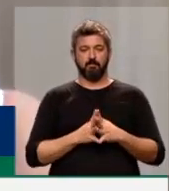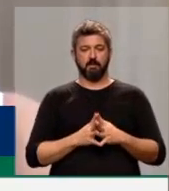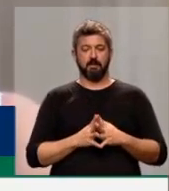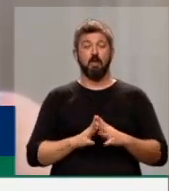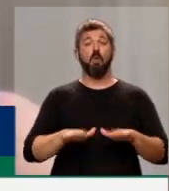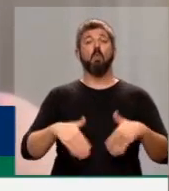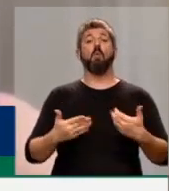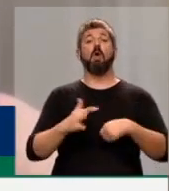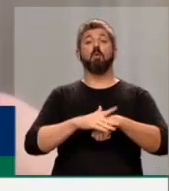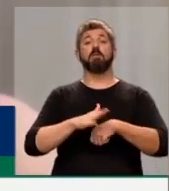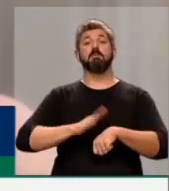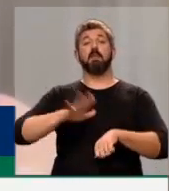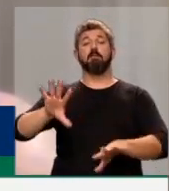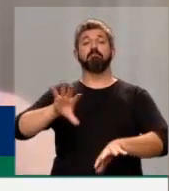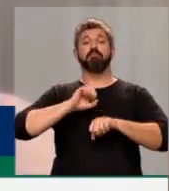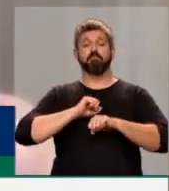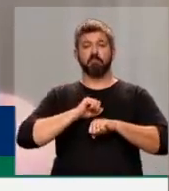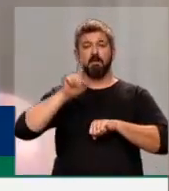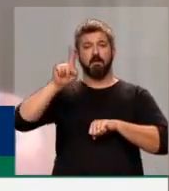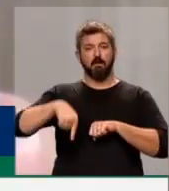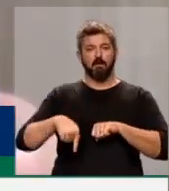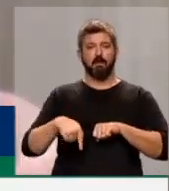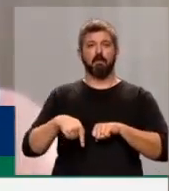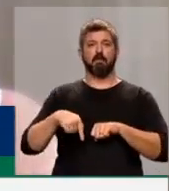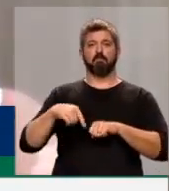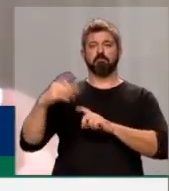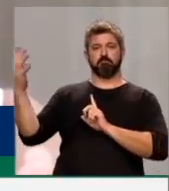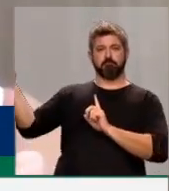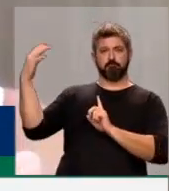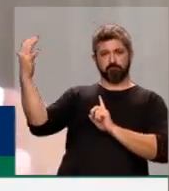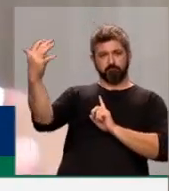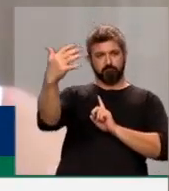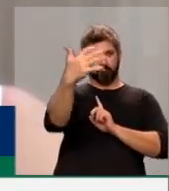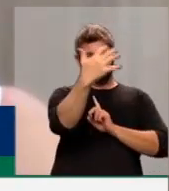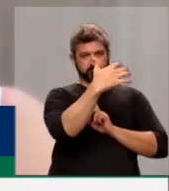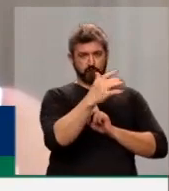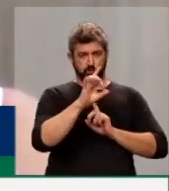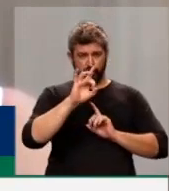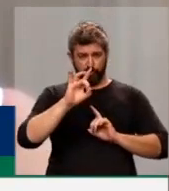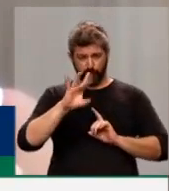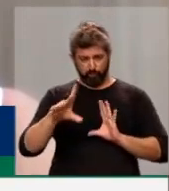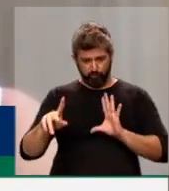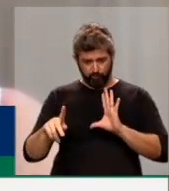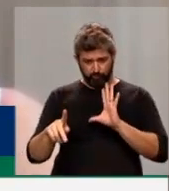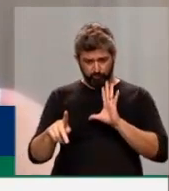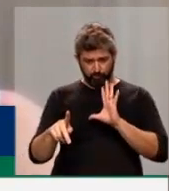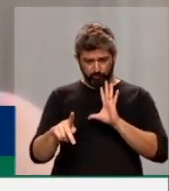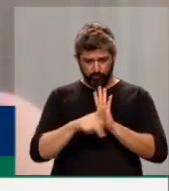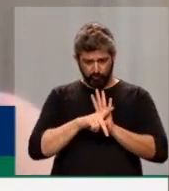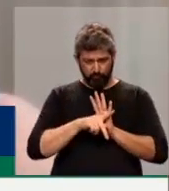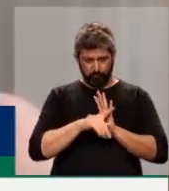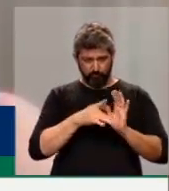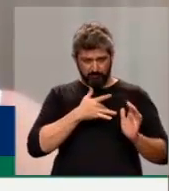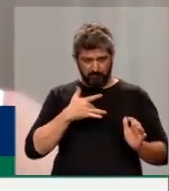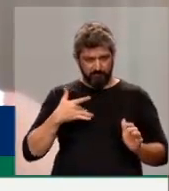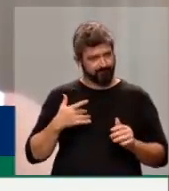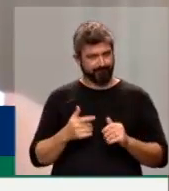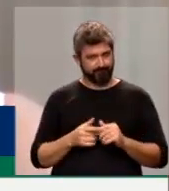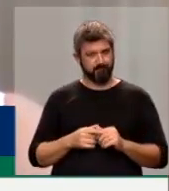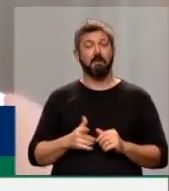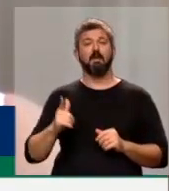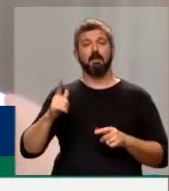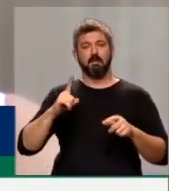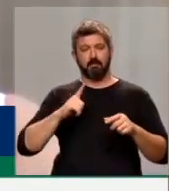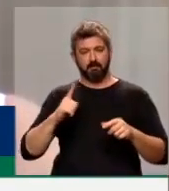nos atingem. São as causas externas, que, portanto, não está só na competição, com competência da saúde, que a